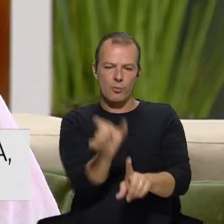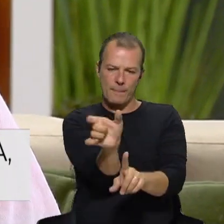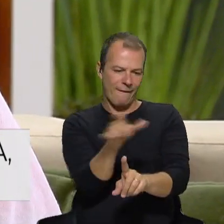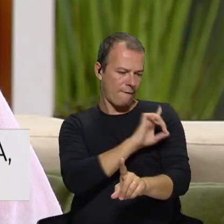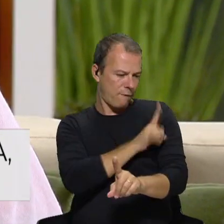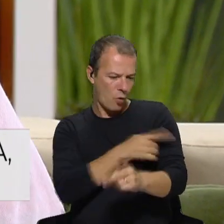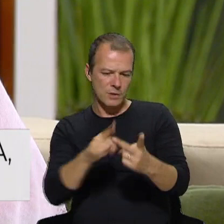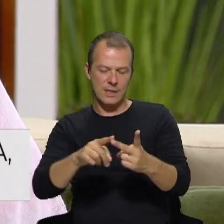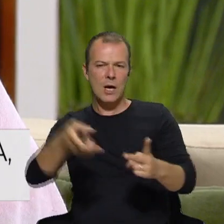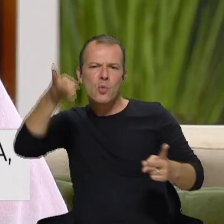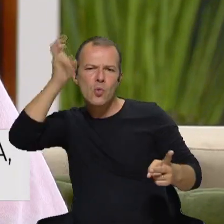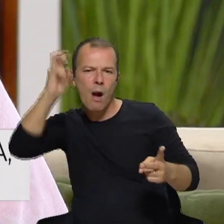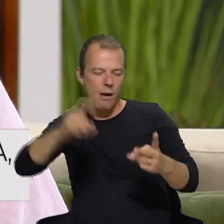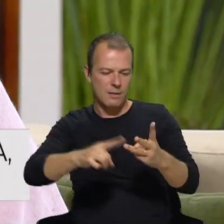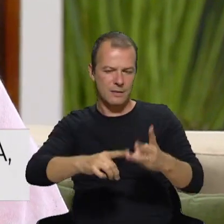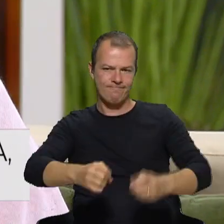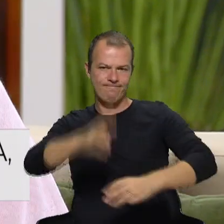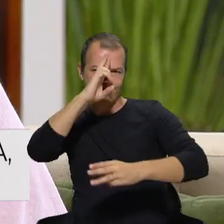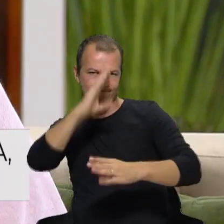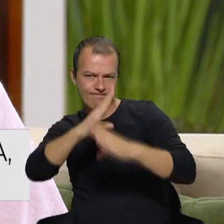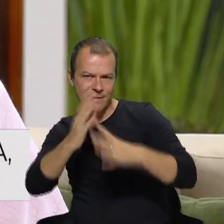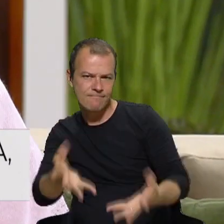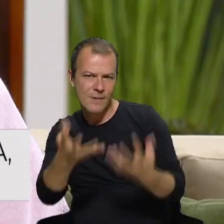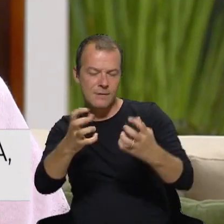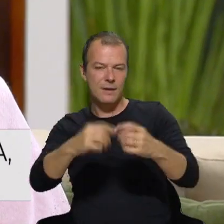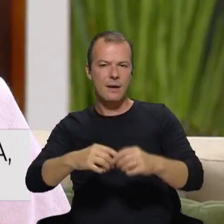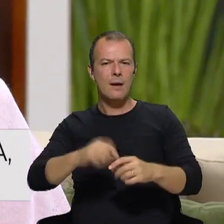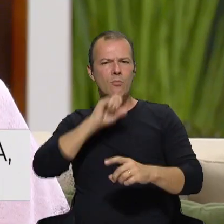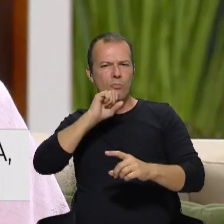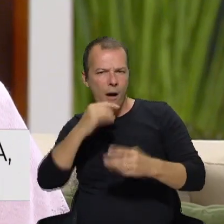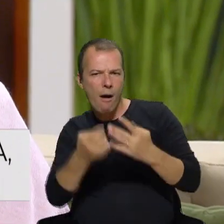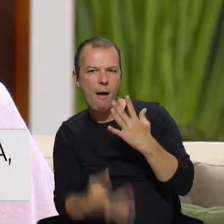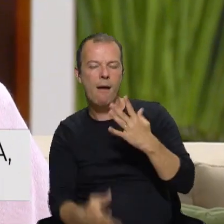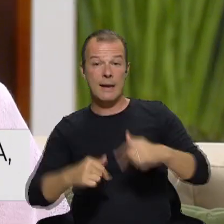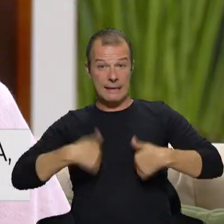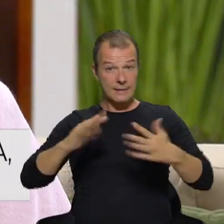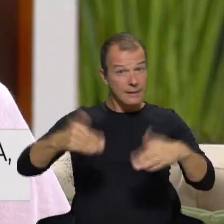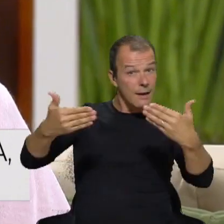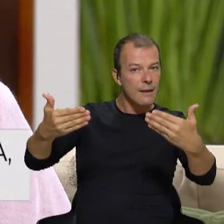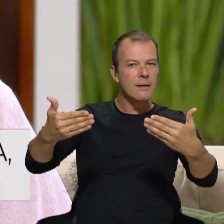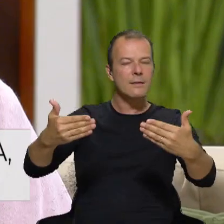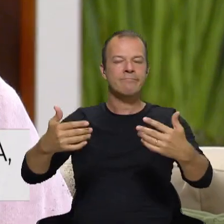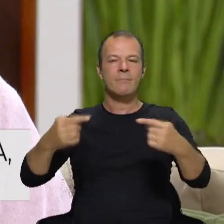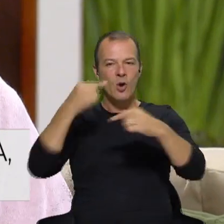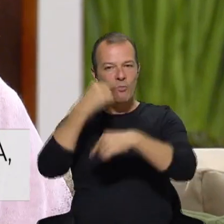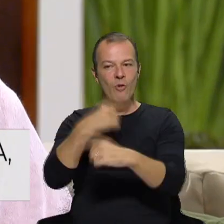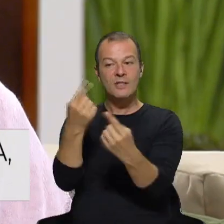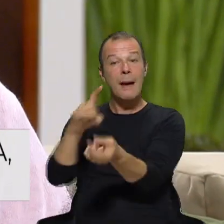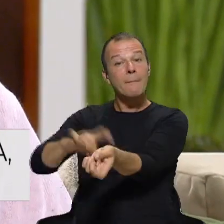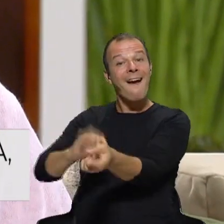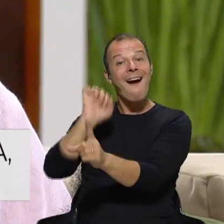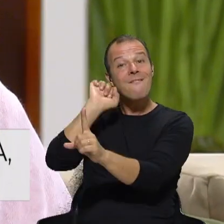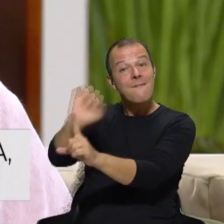força, coragem, resiliência, capacidade, iniciativa, espelham a sua